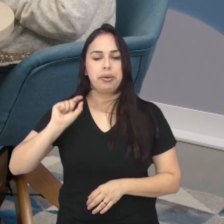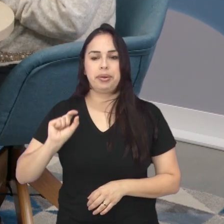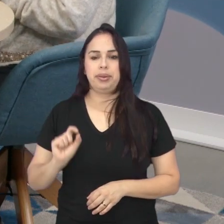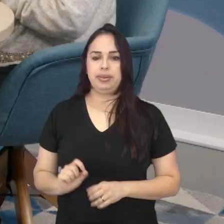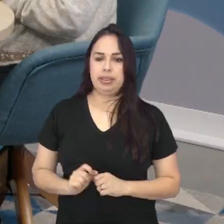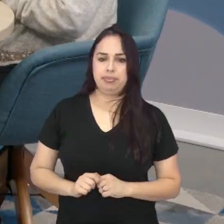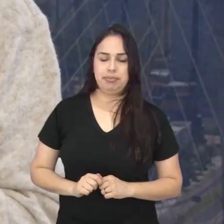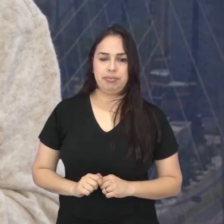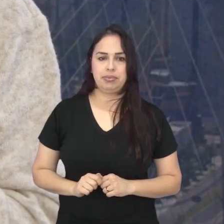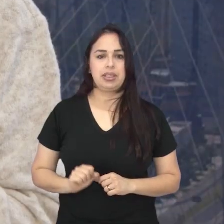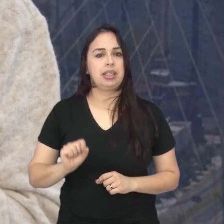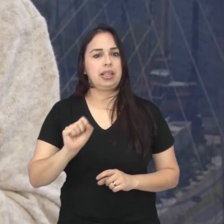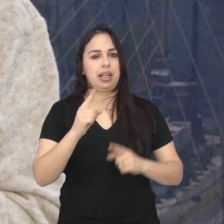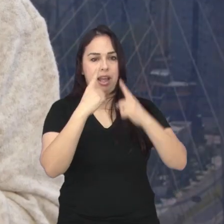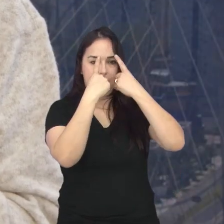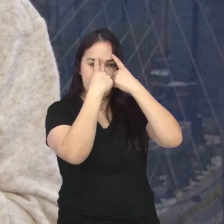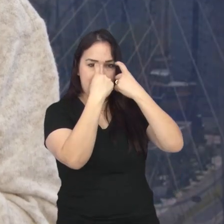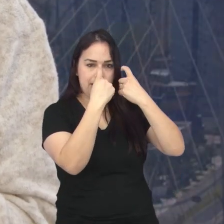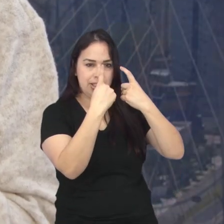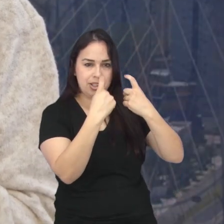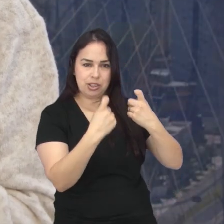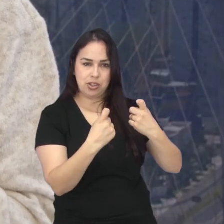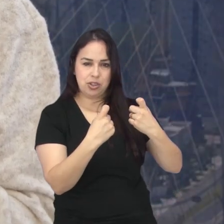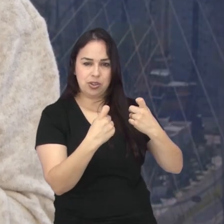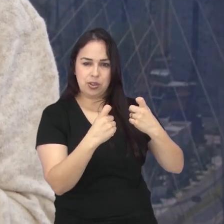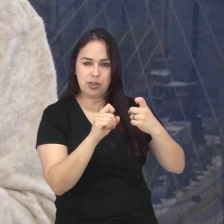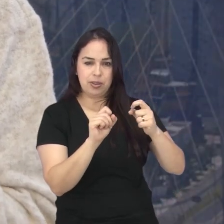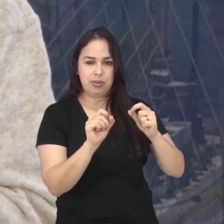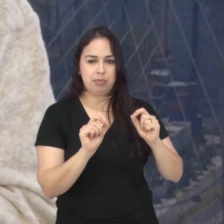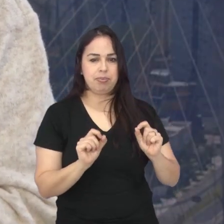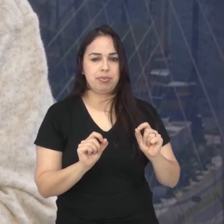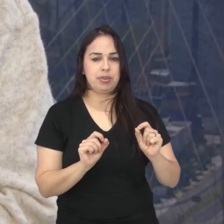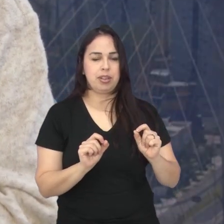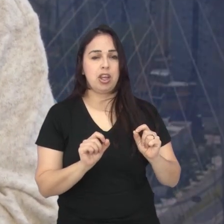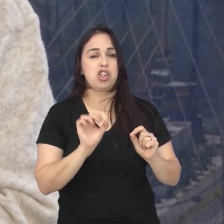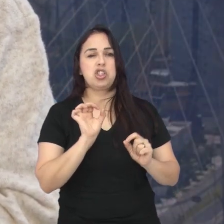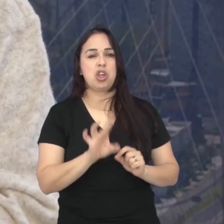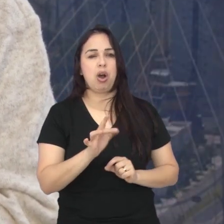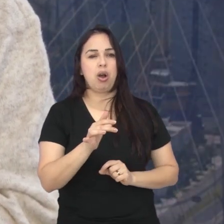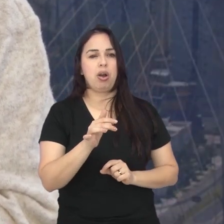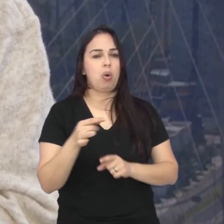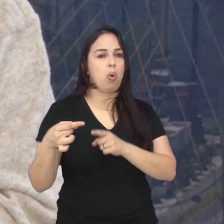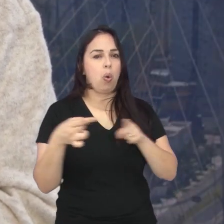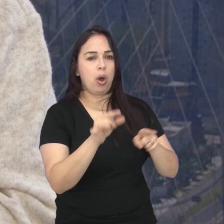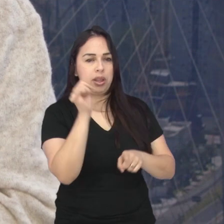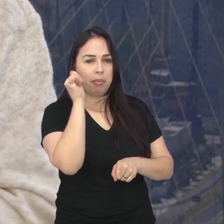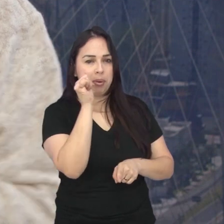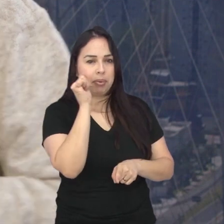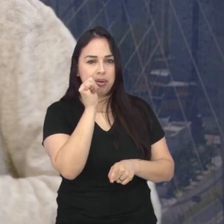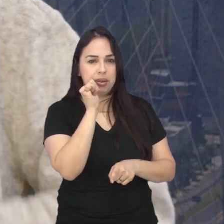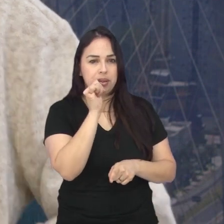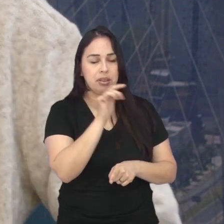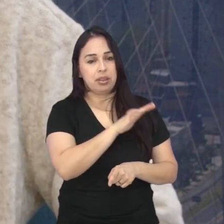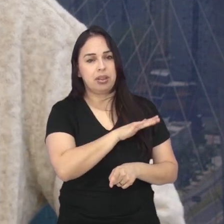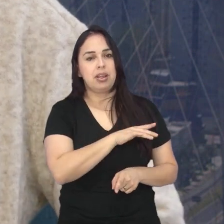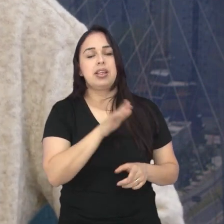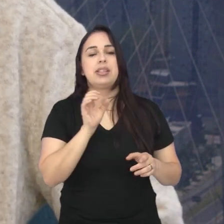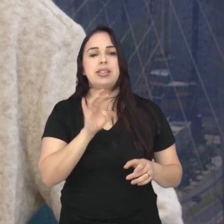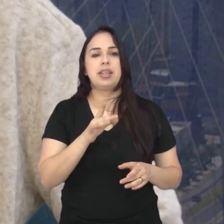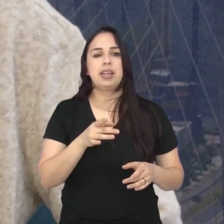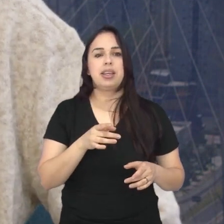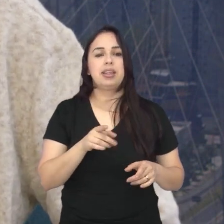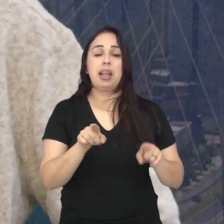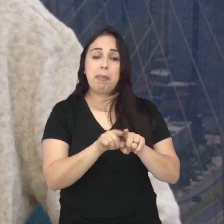entender a violência doméstica apenas contra a mulher e quando é